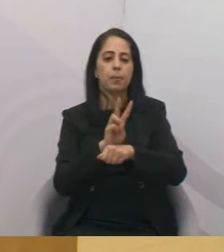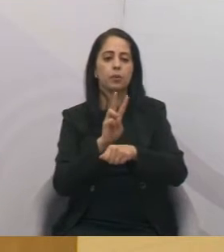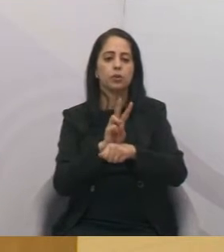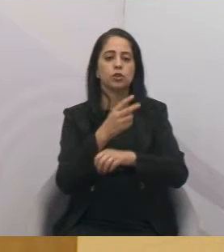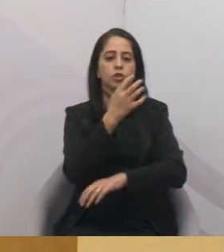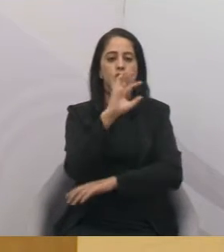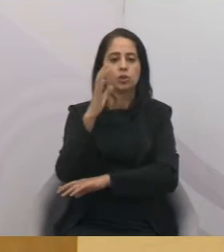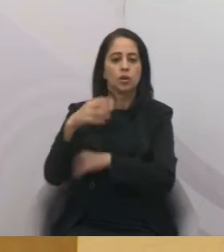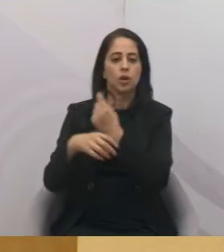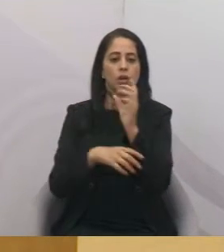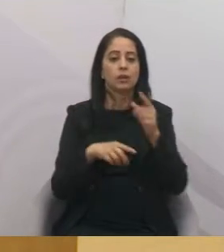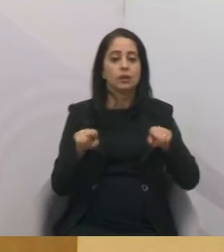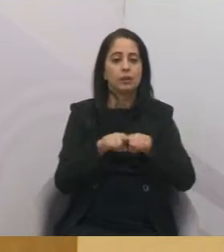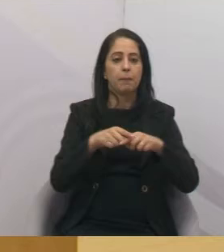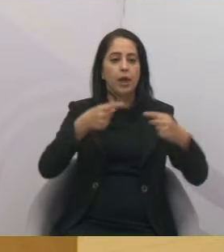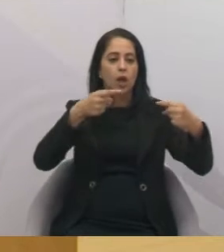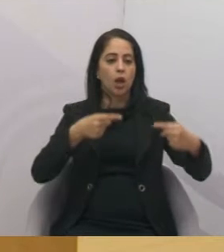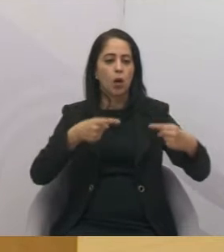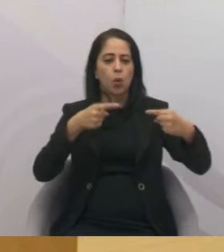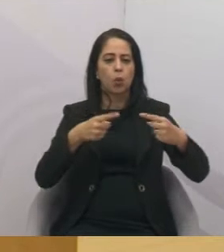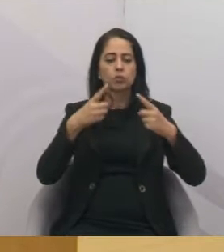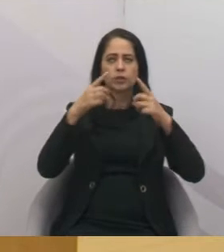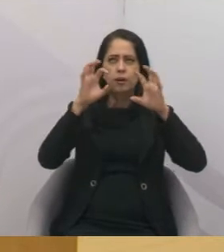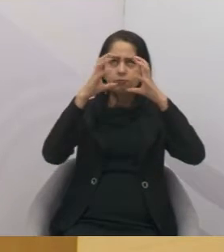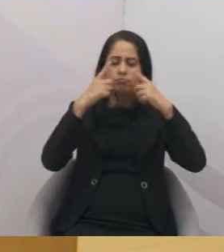e combater a poluição em qualquer